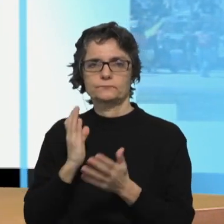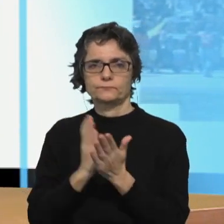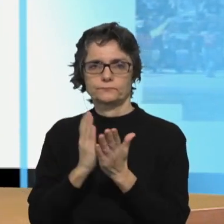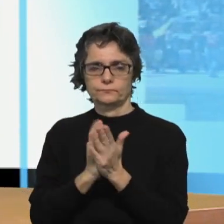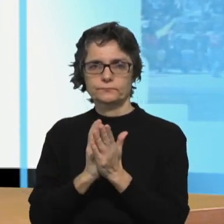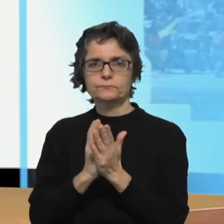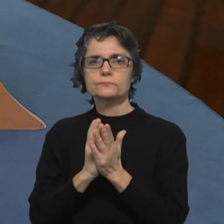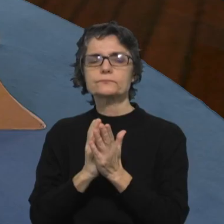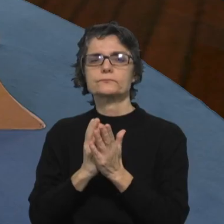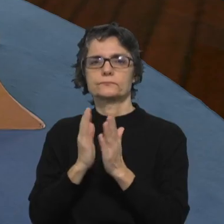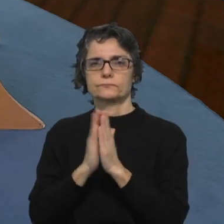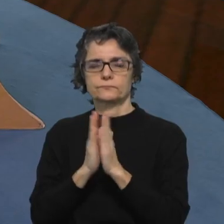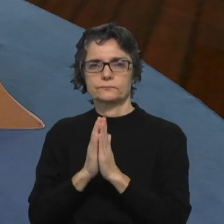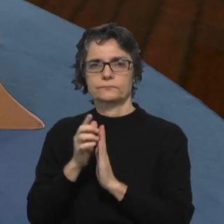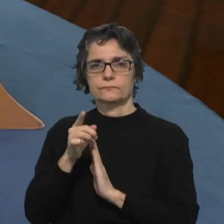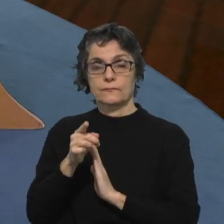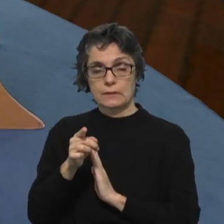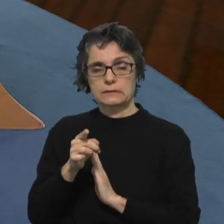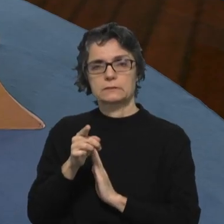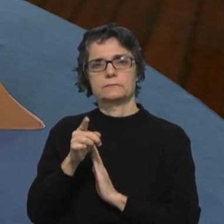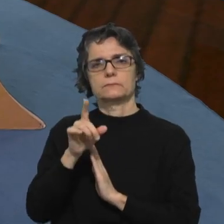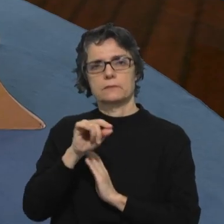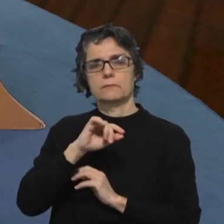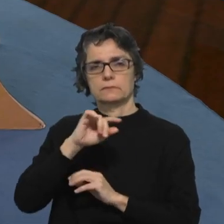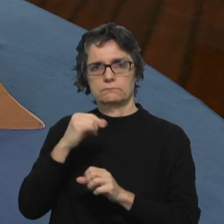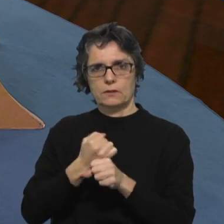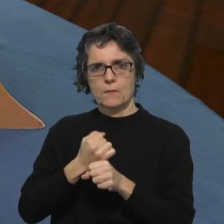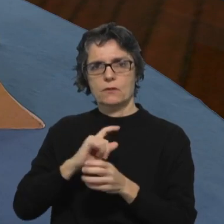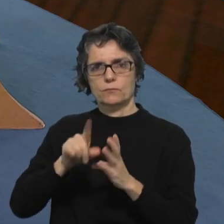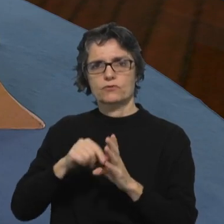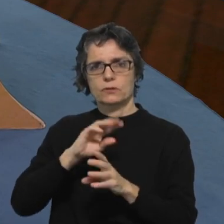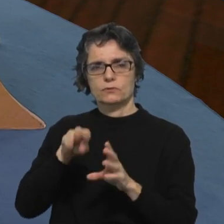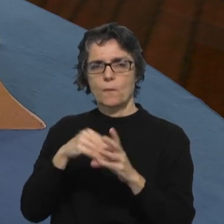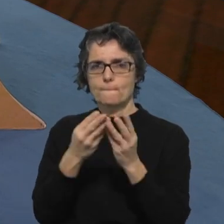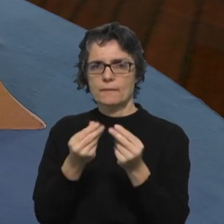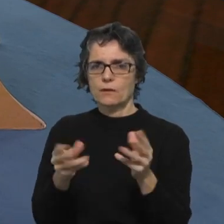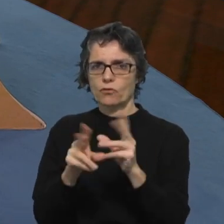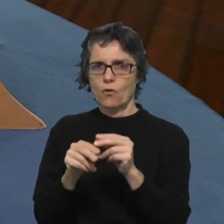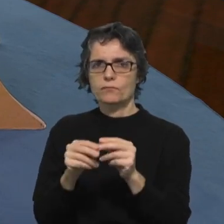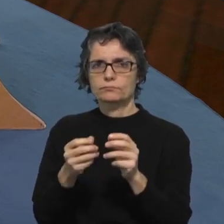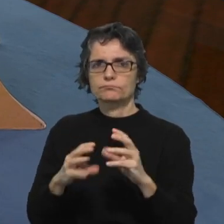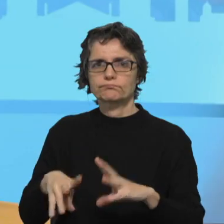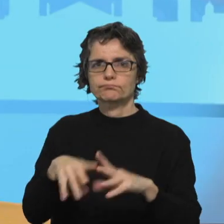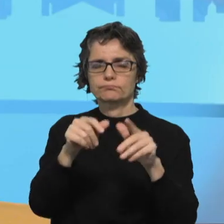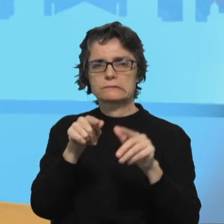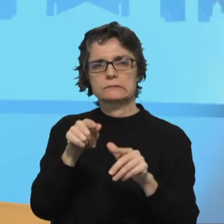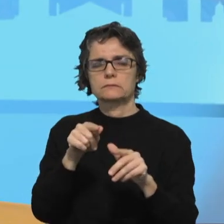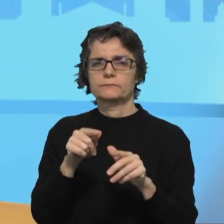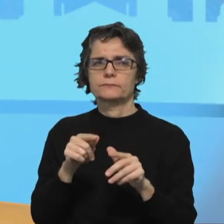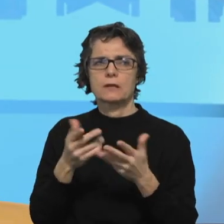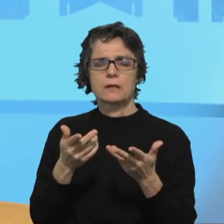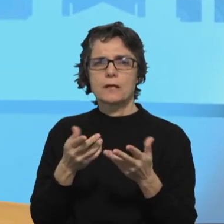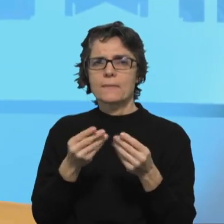na elaboração destes materiais. Padre Rui Alberto, temos um itinerário novo de catequese que podemos dizer que de alguma